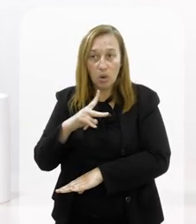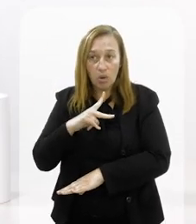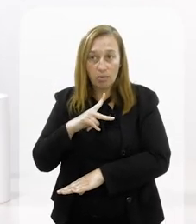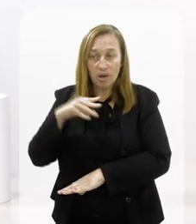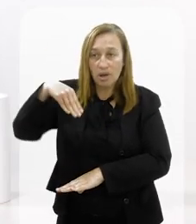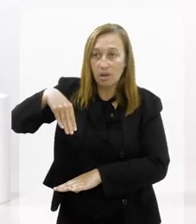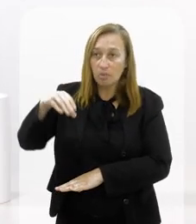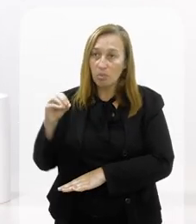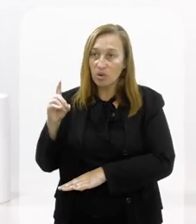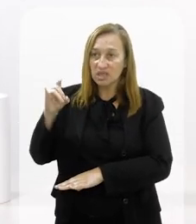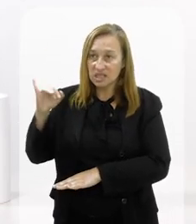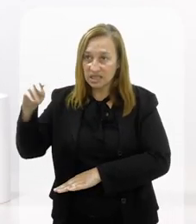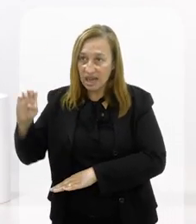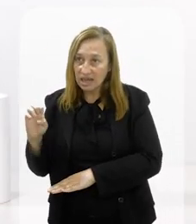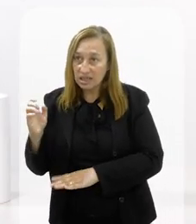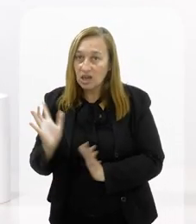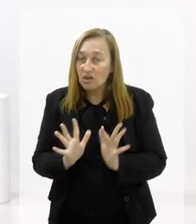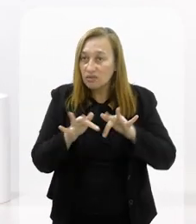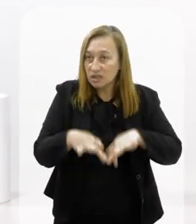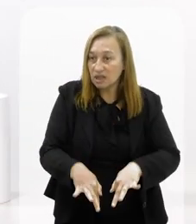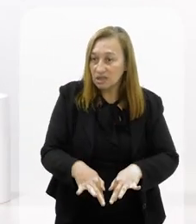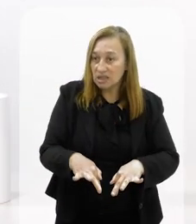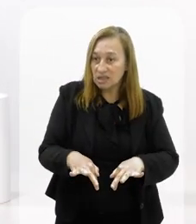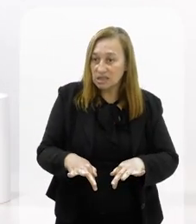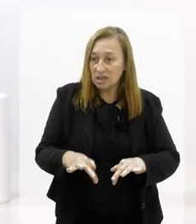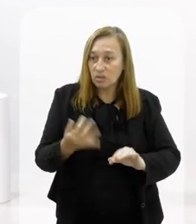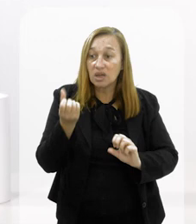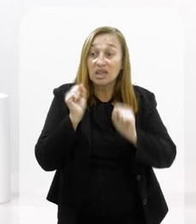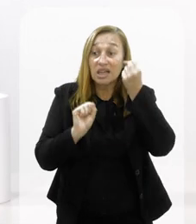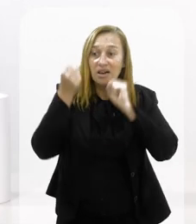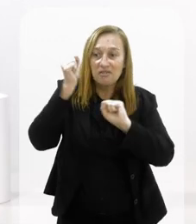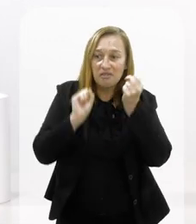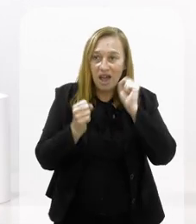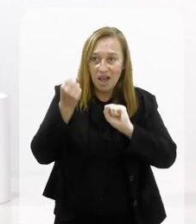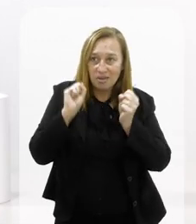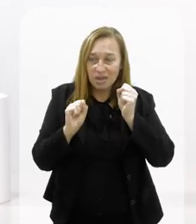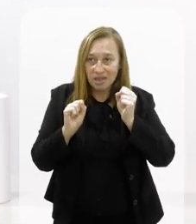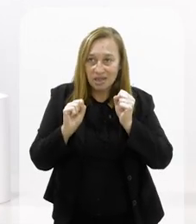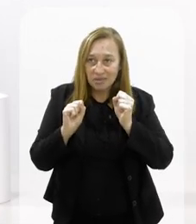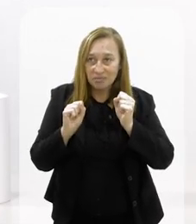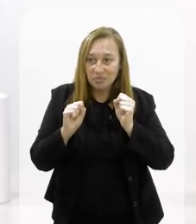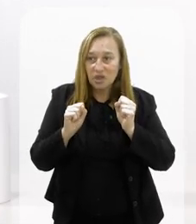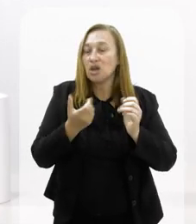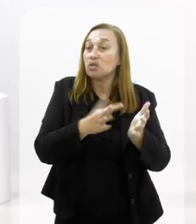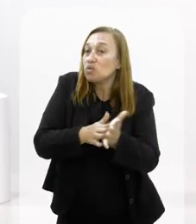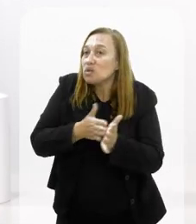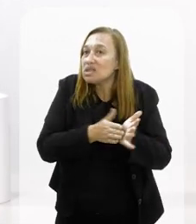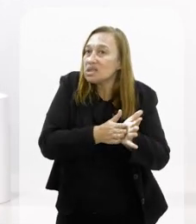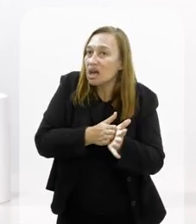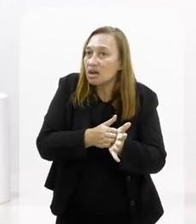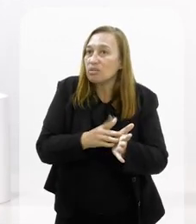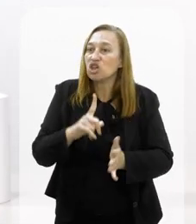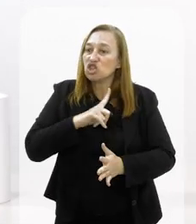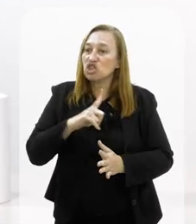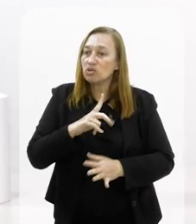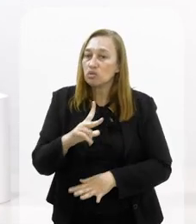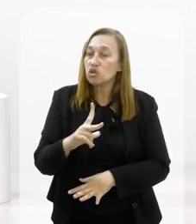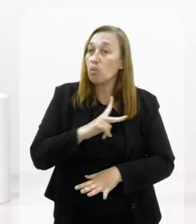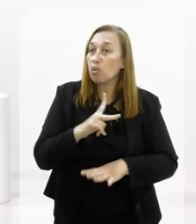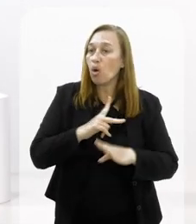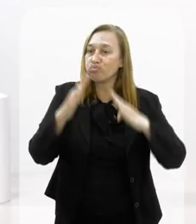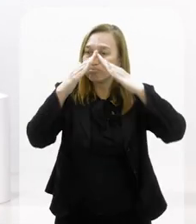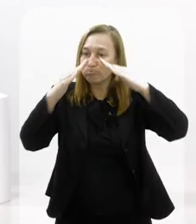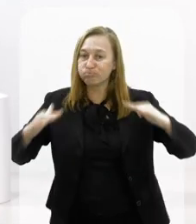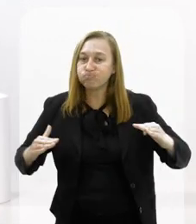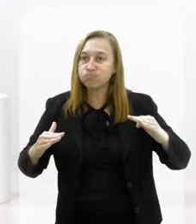Mocidade porque com a finalização da fábrica do Samba uhum a mocidade tinha o seu próprio Barracão ela não não adentrou